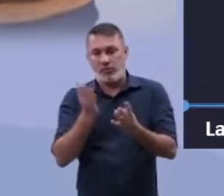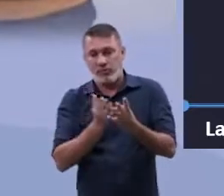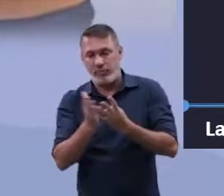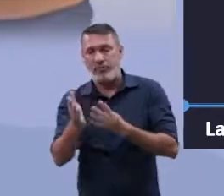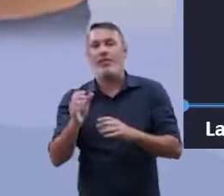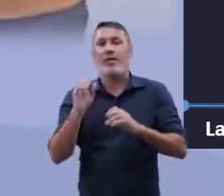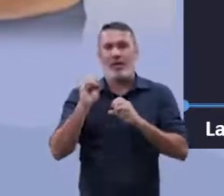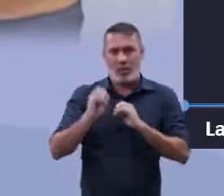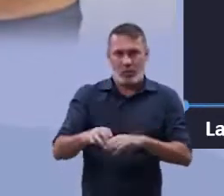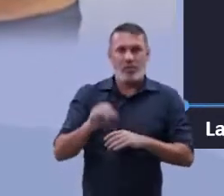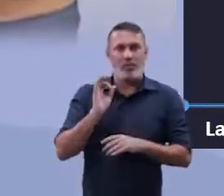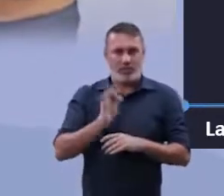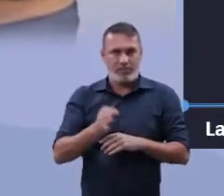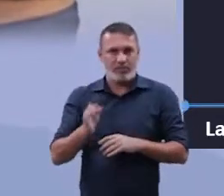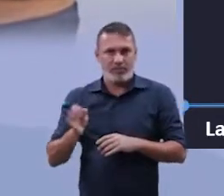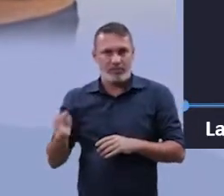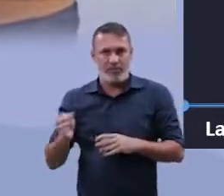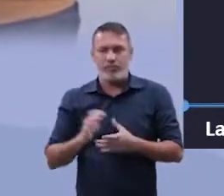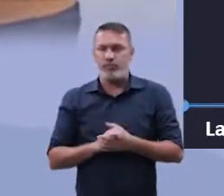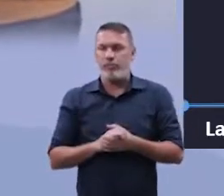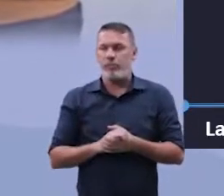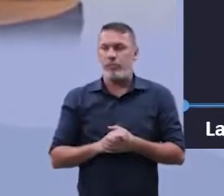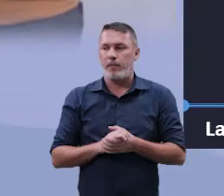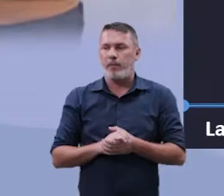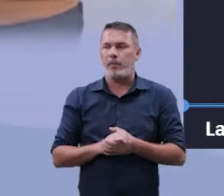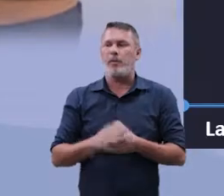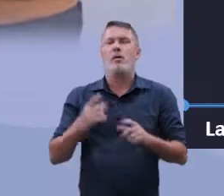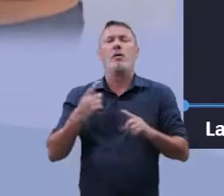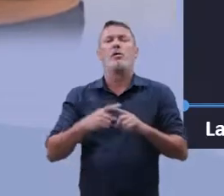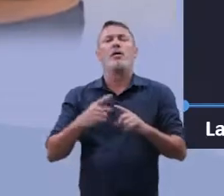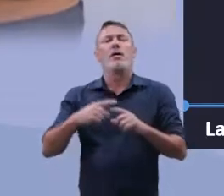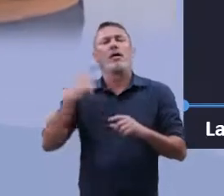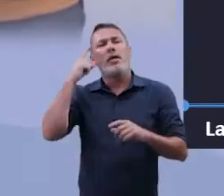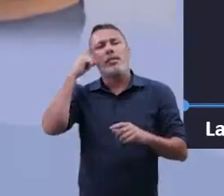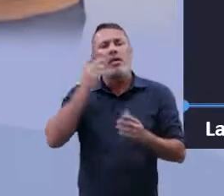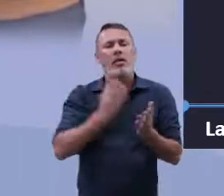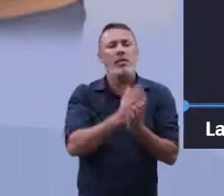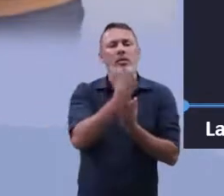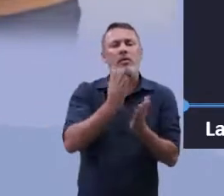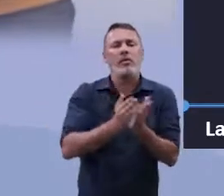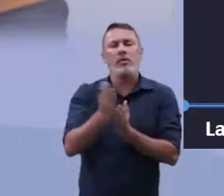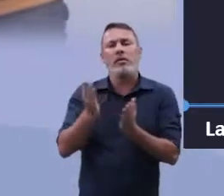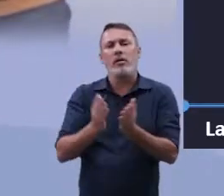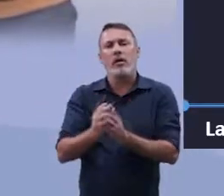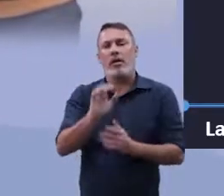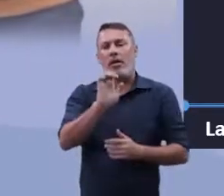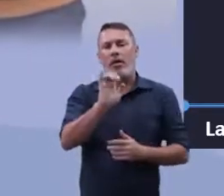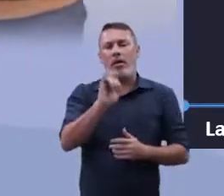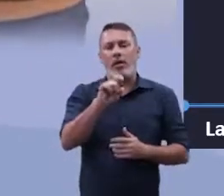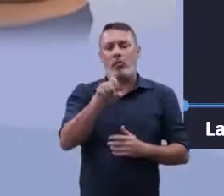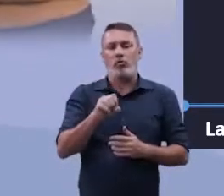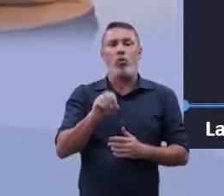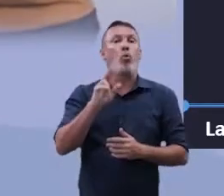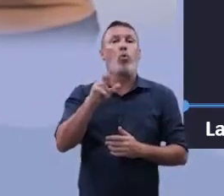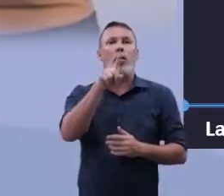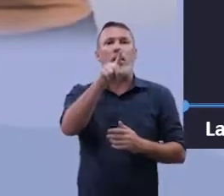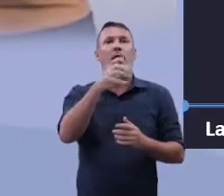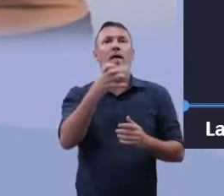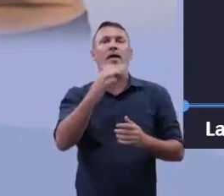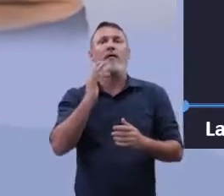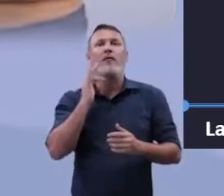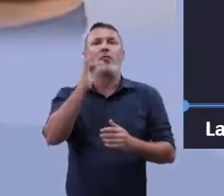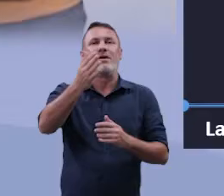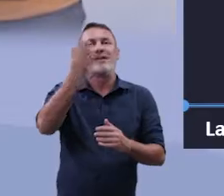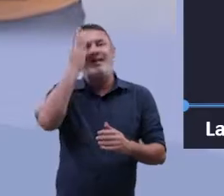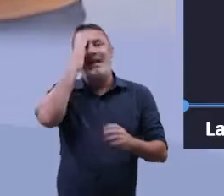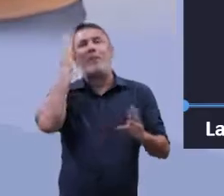ambiente, eixo educação? A ideia de trabalhar o eixo não é focar em adivinhar o tema, mas é